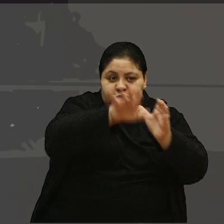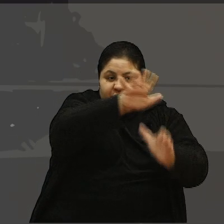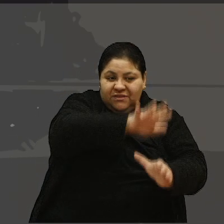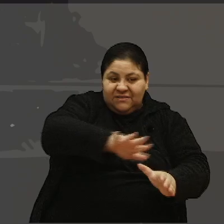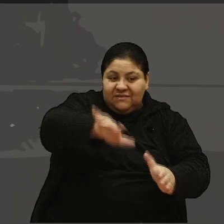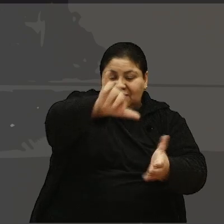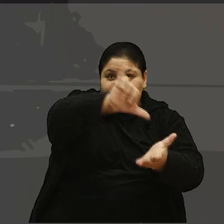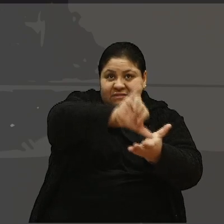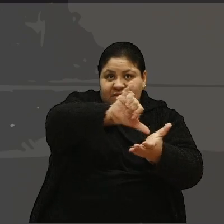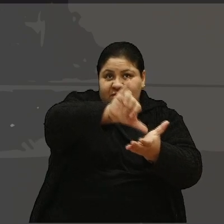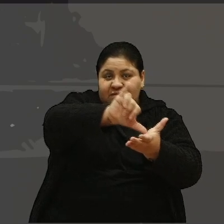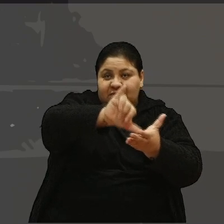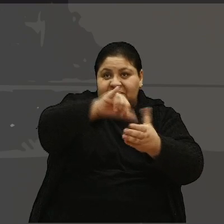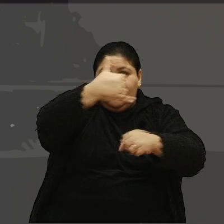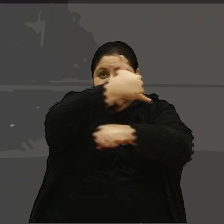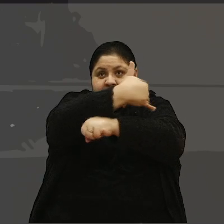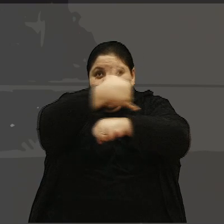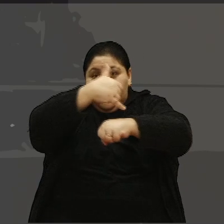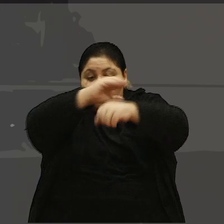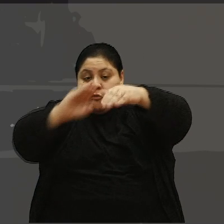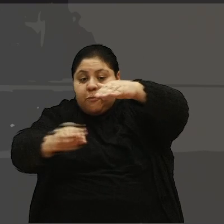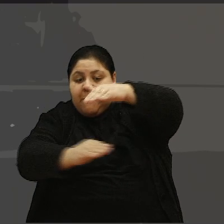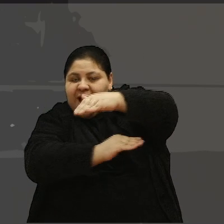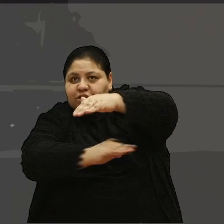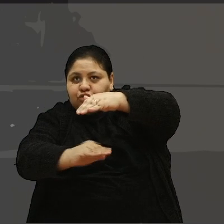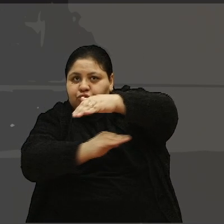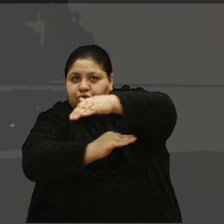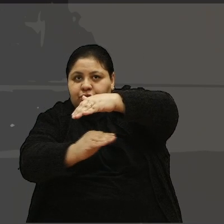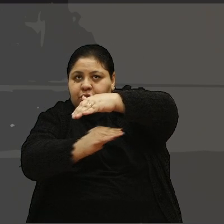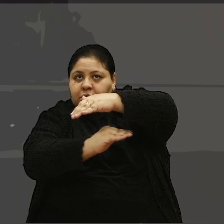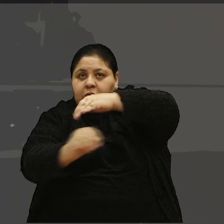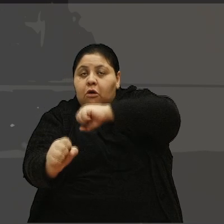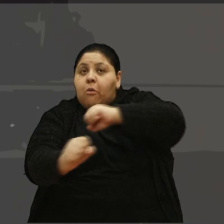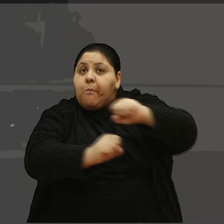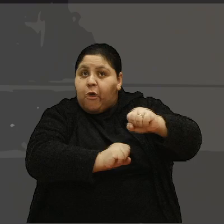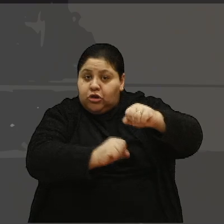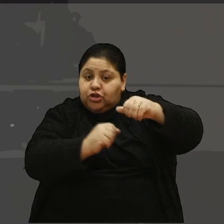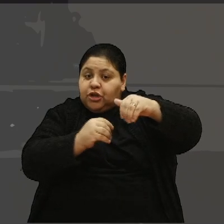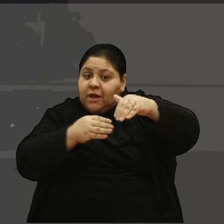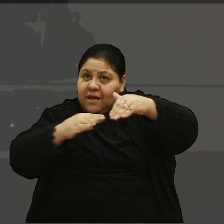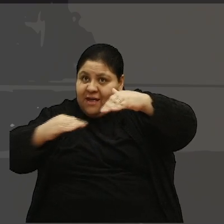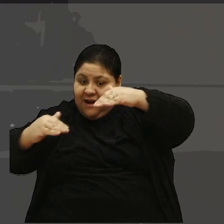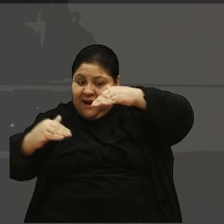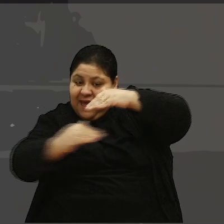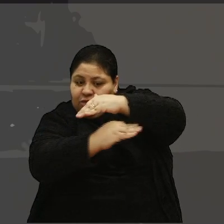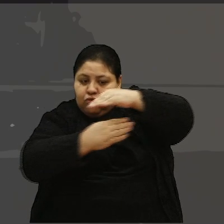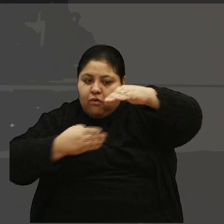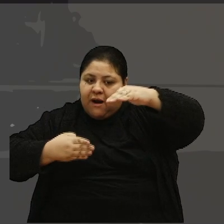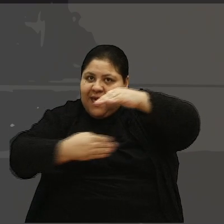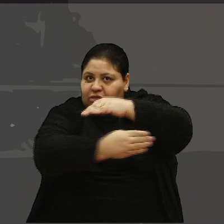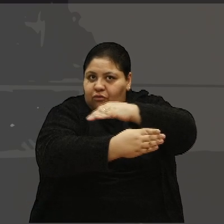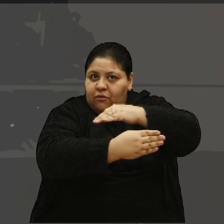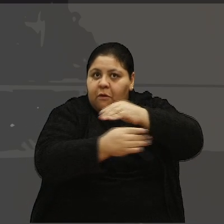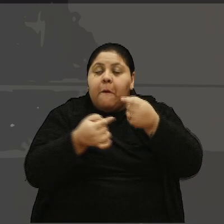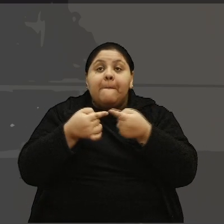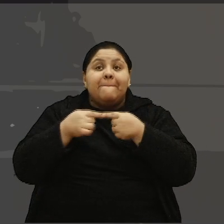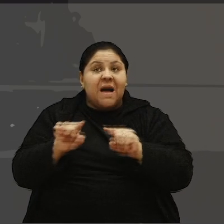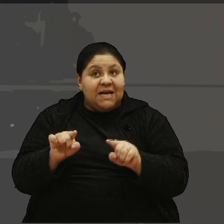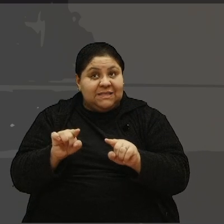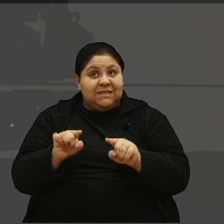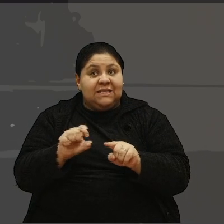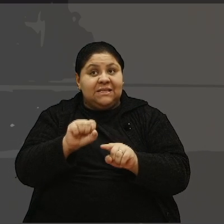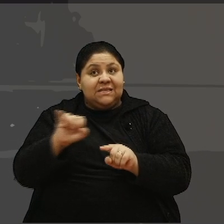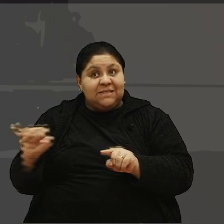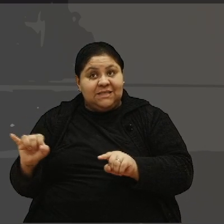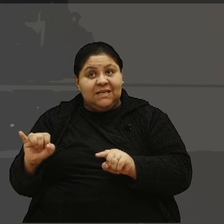e passam por baixo do viaduto, eles podem seguir reto por baixo do viaduto. No entanto, se eles